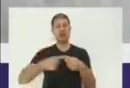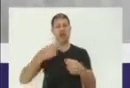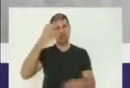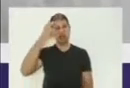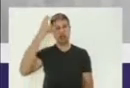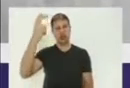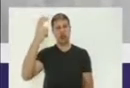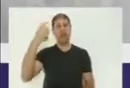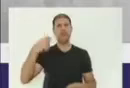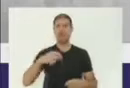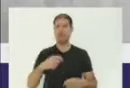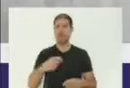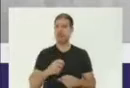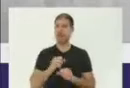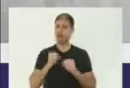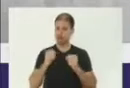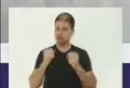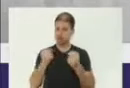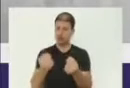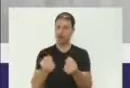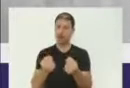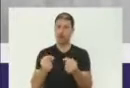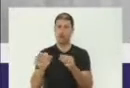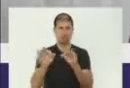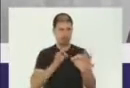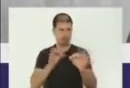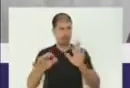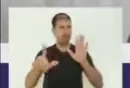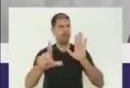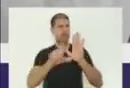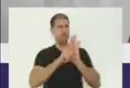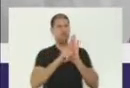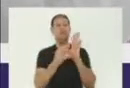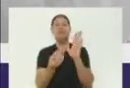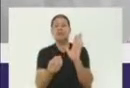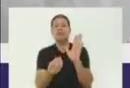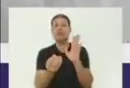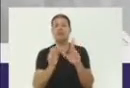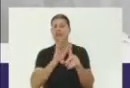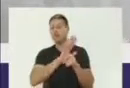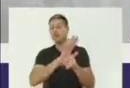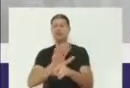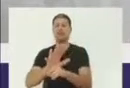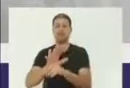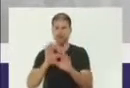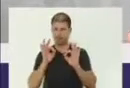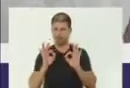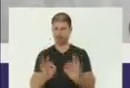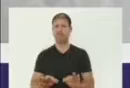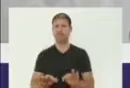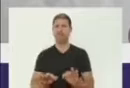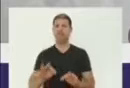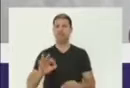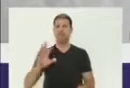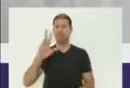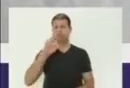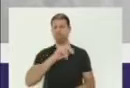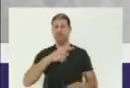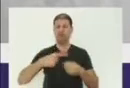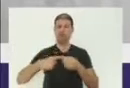temos que buscar construir legislações para que ela venha de uma forma correta aos nossos